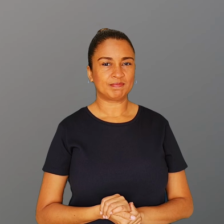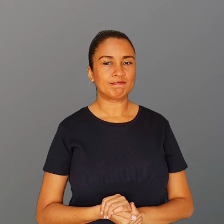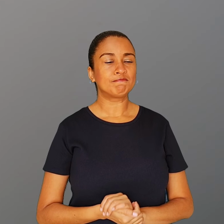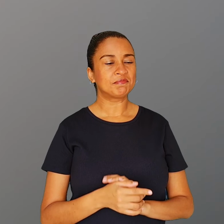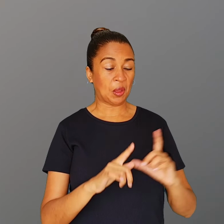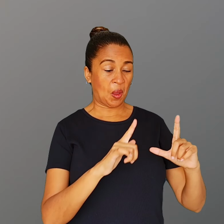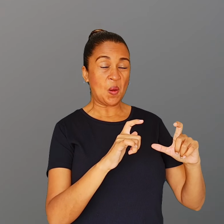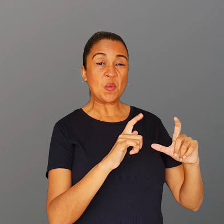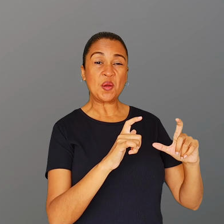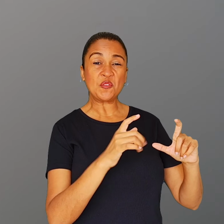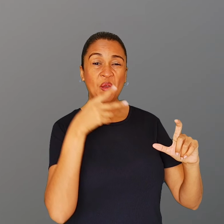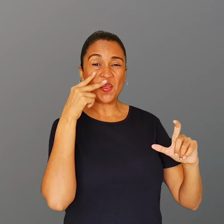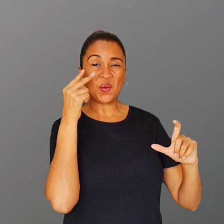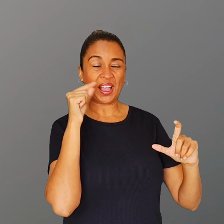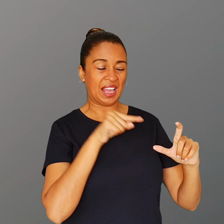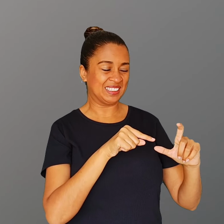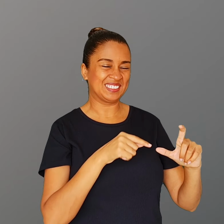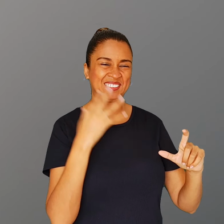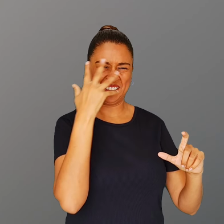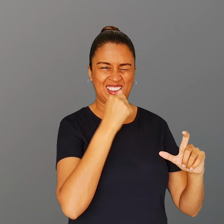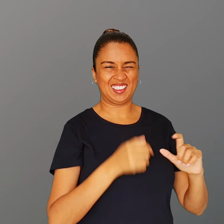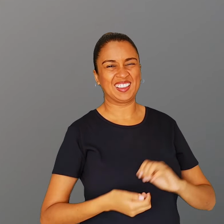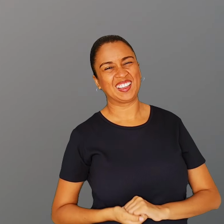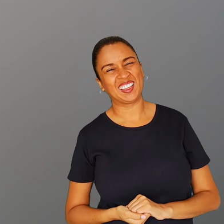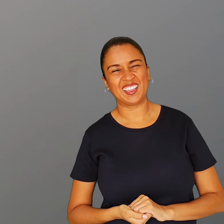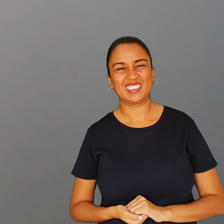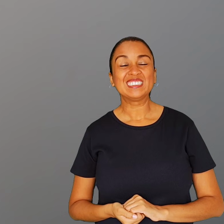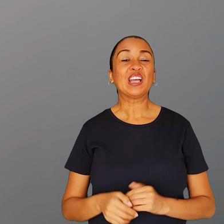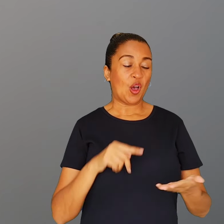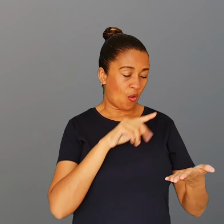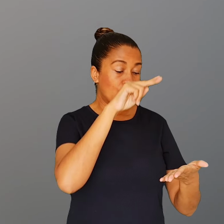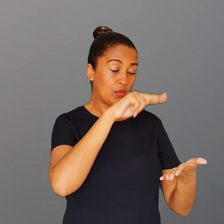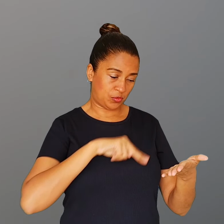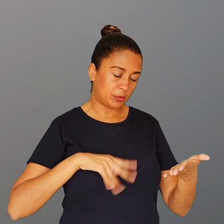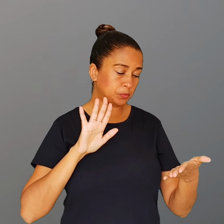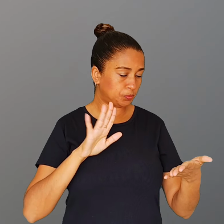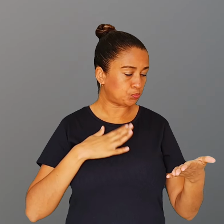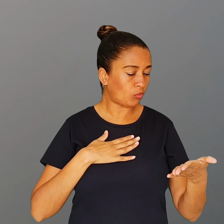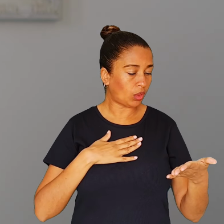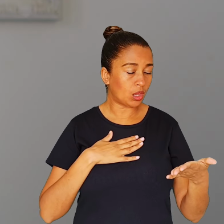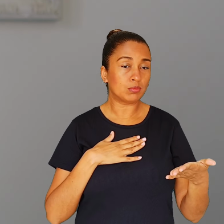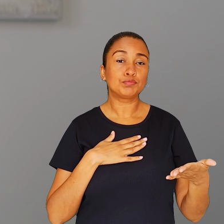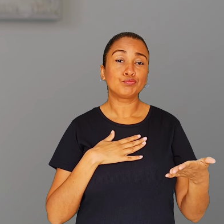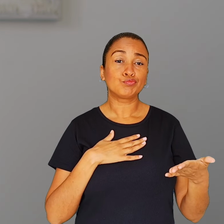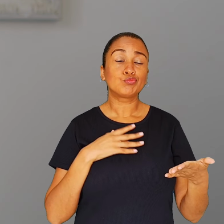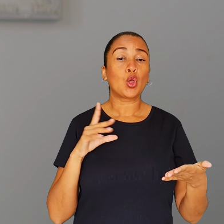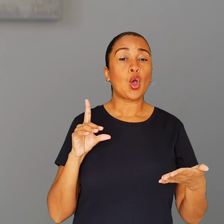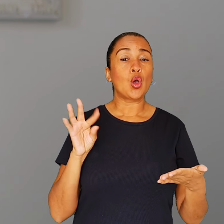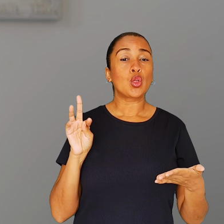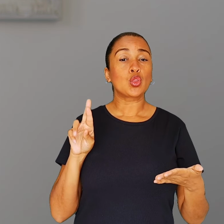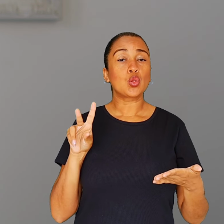Olha, botou uma foto do gato perigoso dela. Olha ali. Aqui, ó, vamos lá. Dona